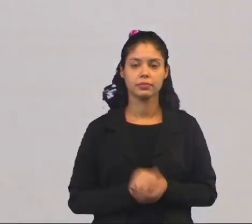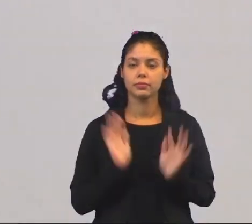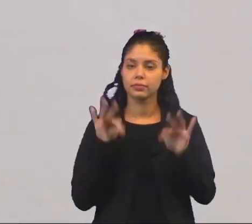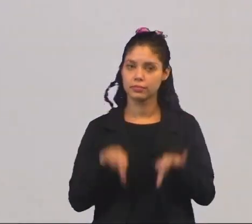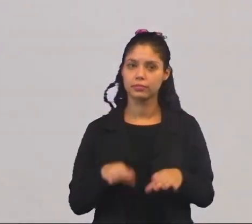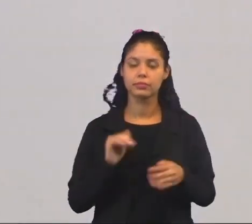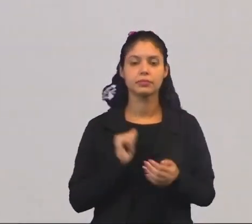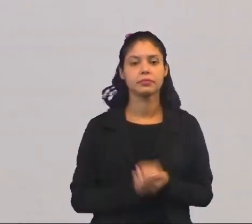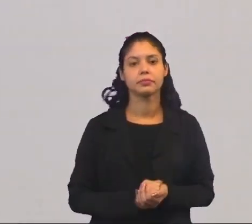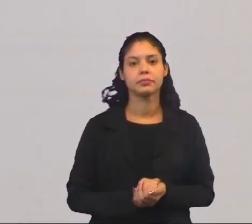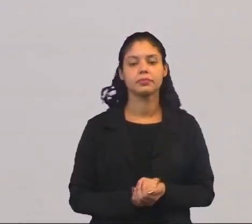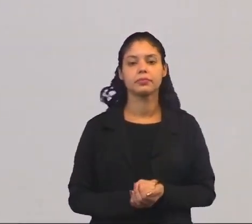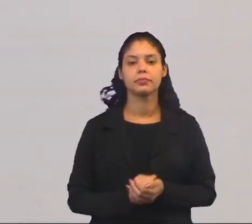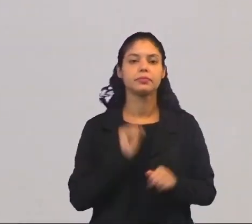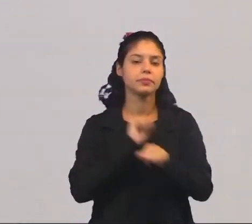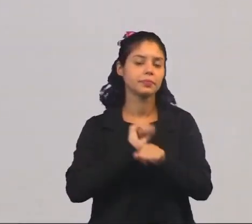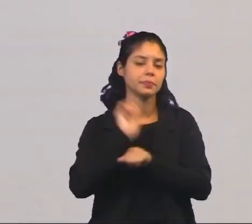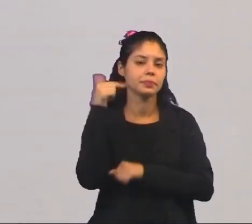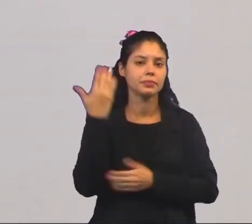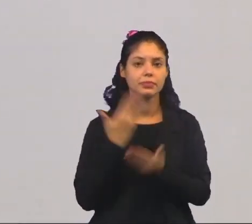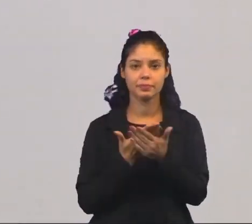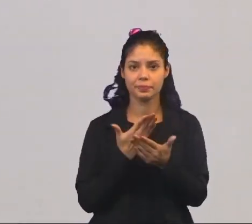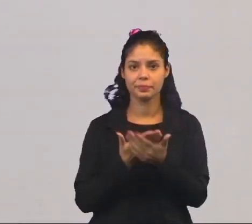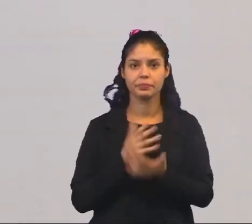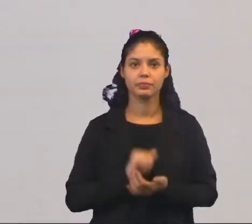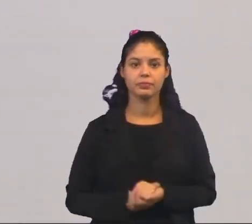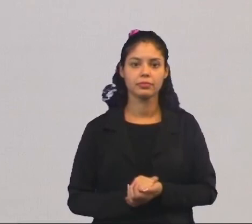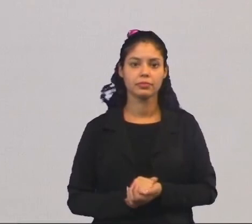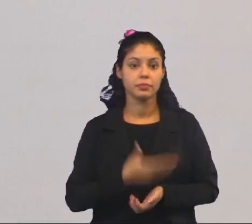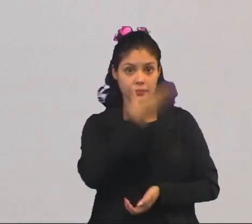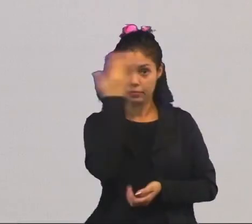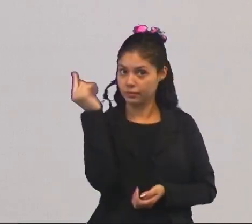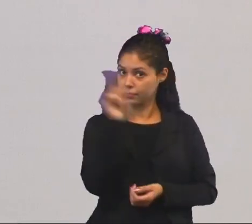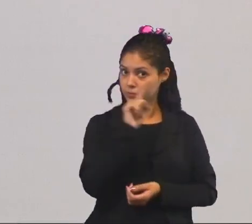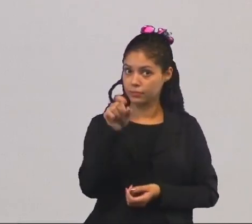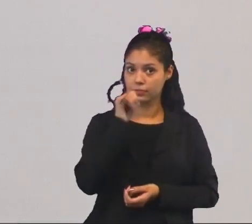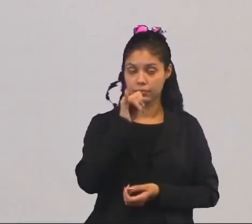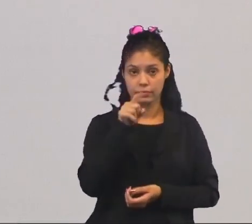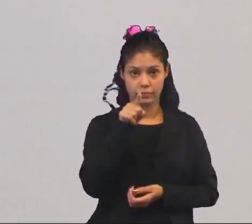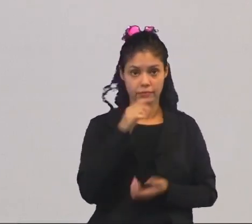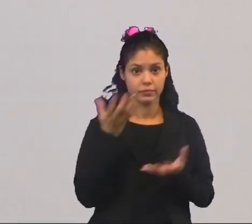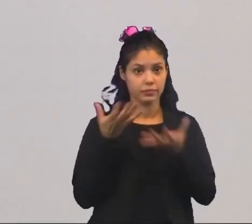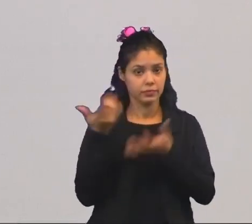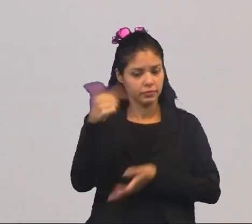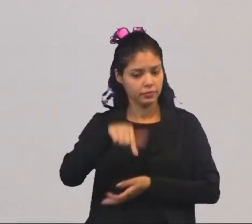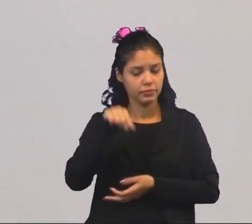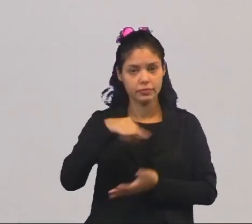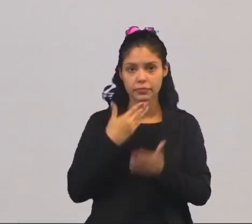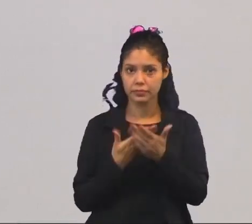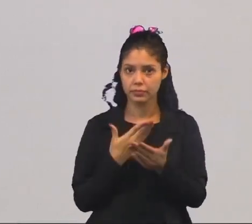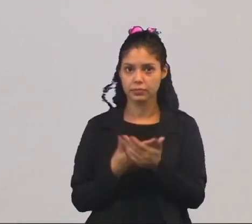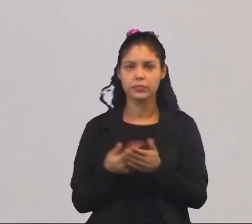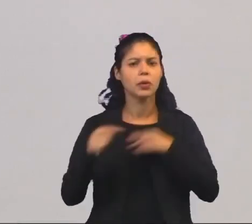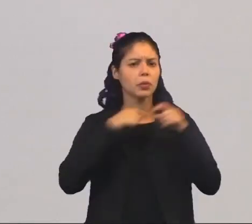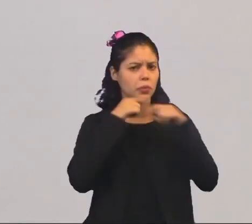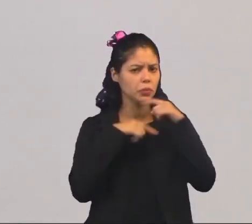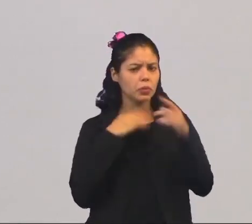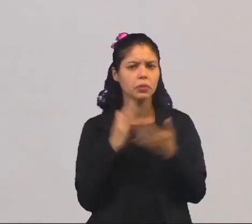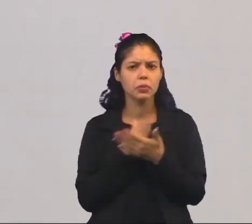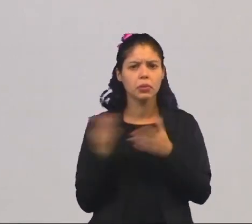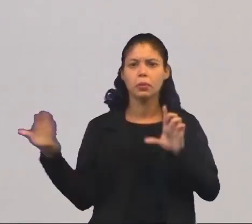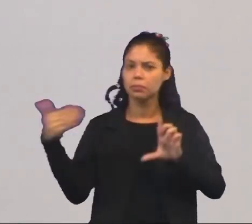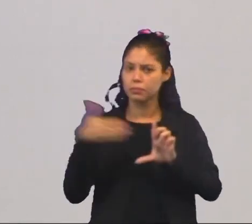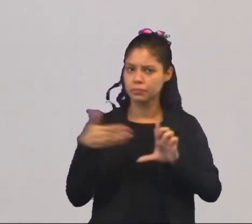vamos finalizar por aqui e eu te vejo numa próxima aula. Não esqueça, se você quer rever essa aula, tirar algumas dúvidas,